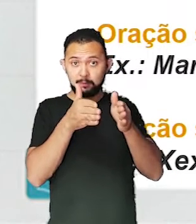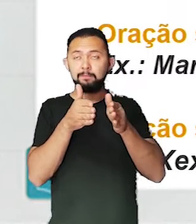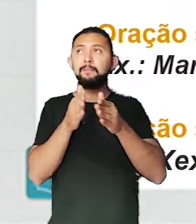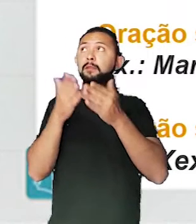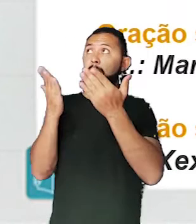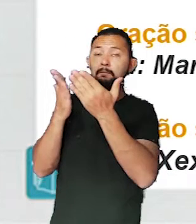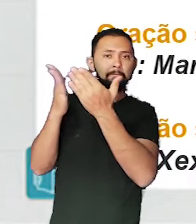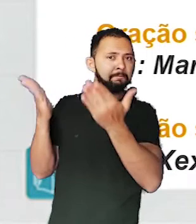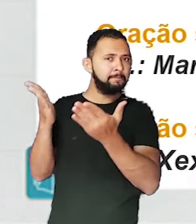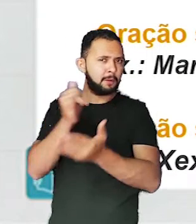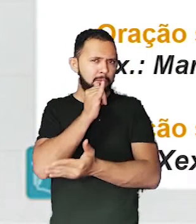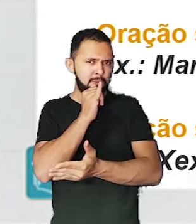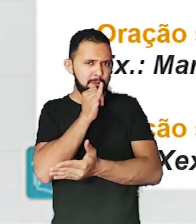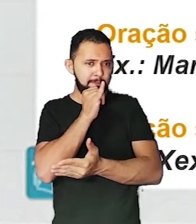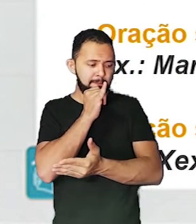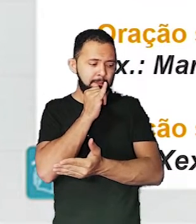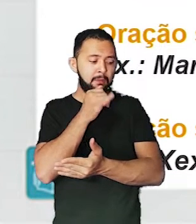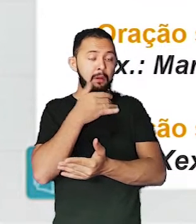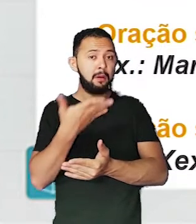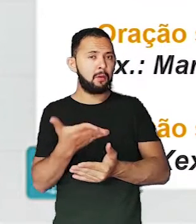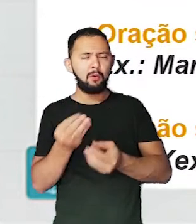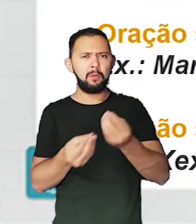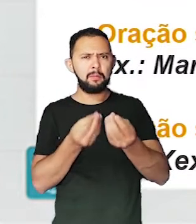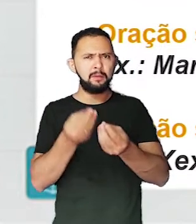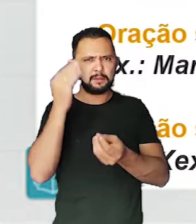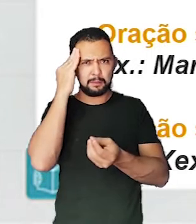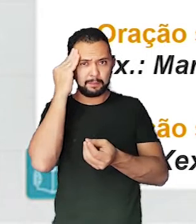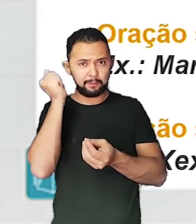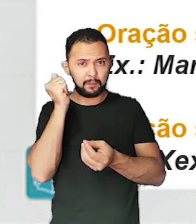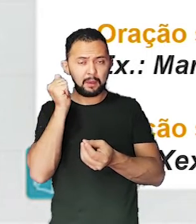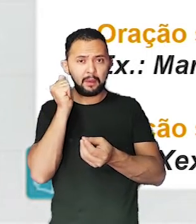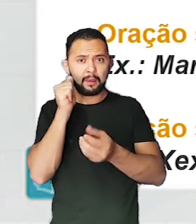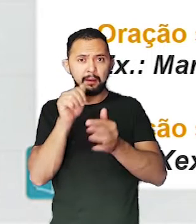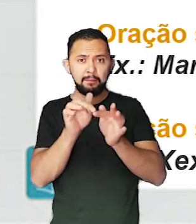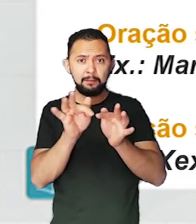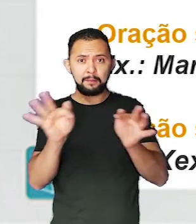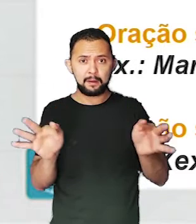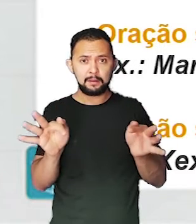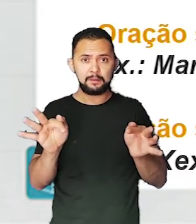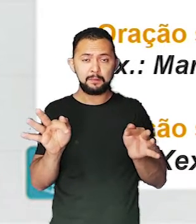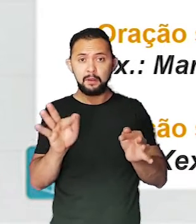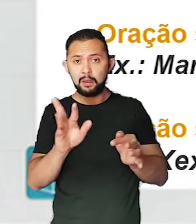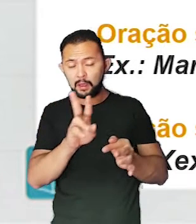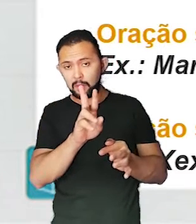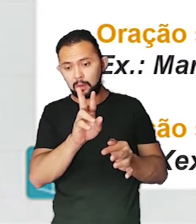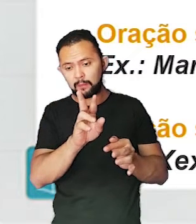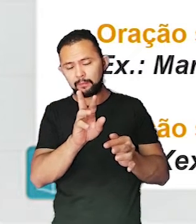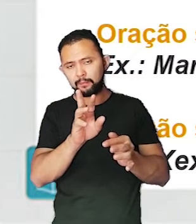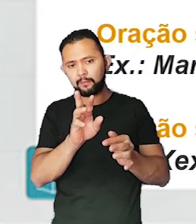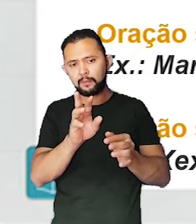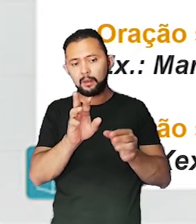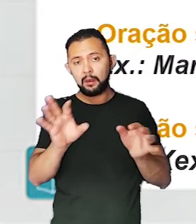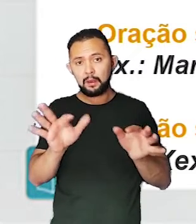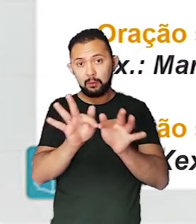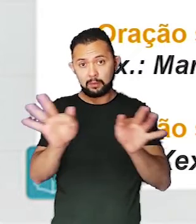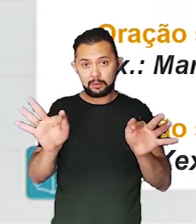bem atenção. Como é que eu vou saber que uma oração é subordinada subjetiva, professor? Como é que eu posso classificar ela como subjetiva? Eu posso marcar